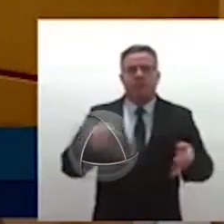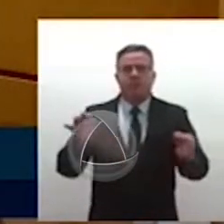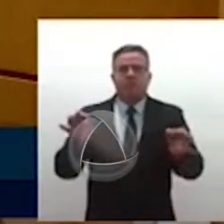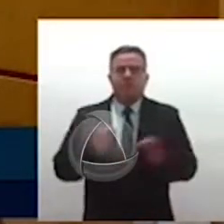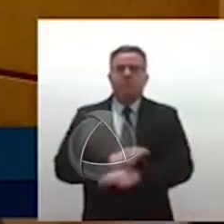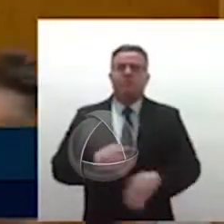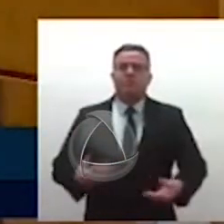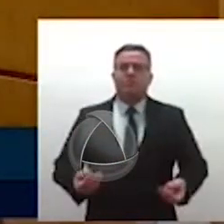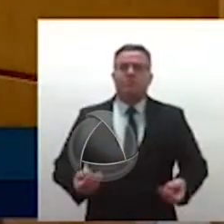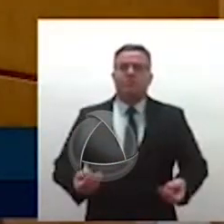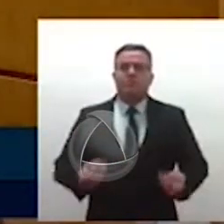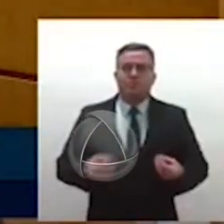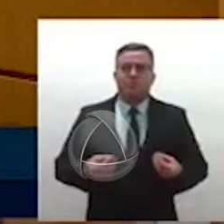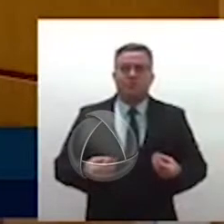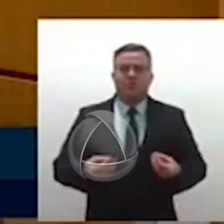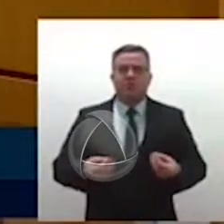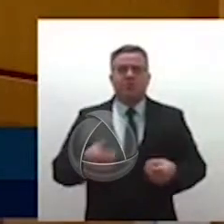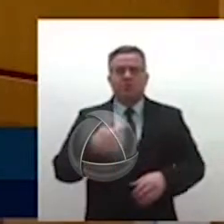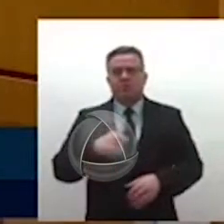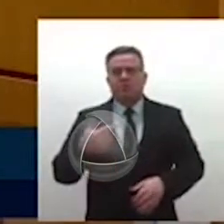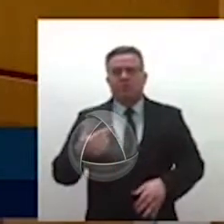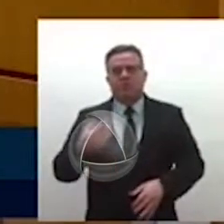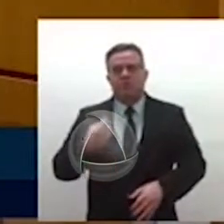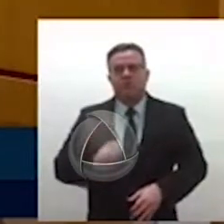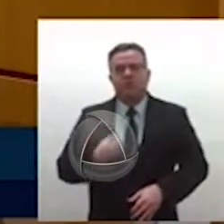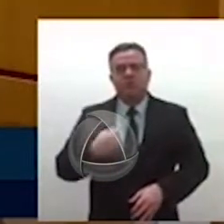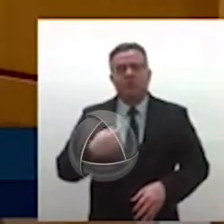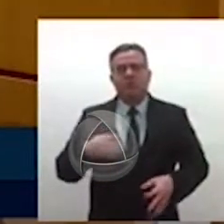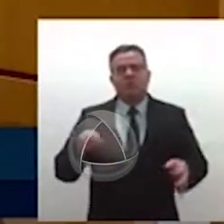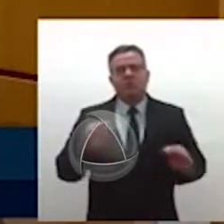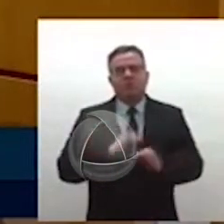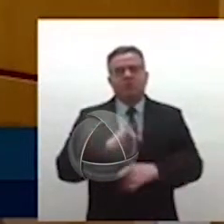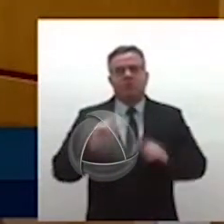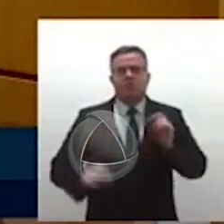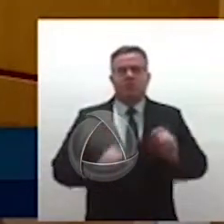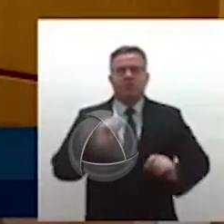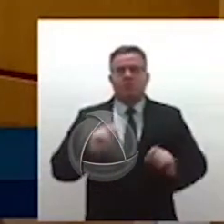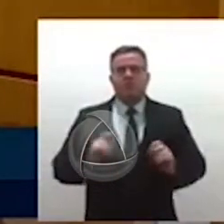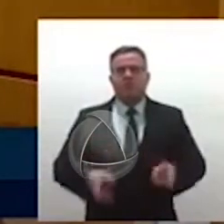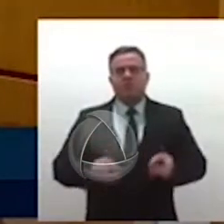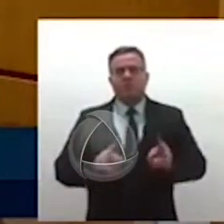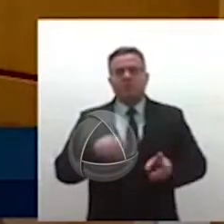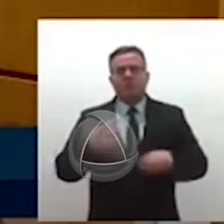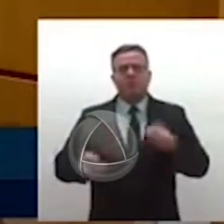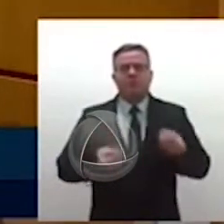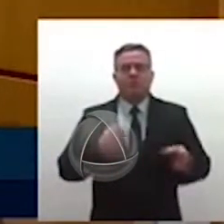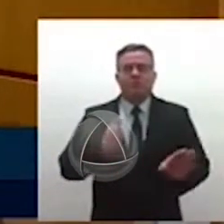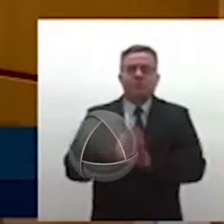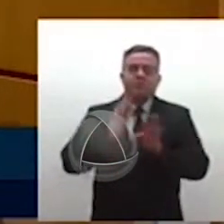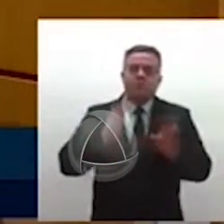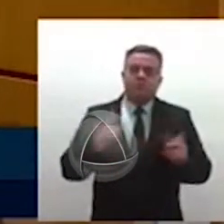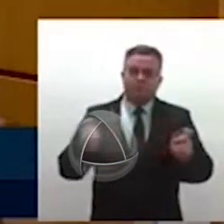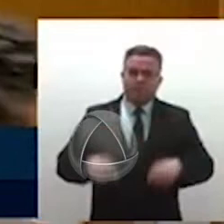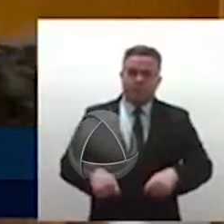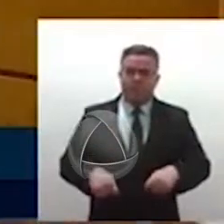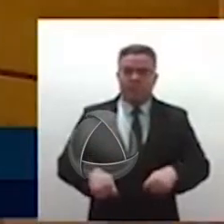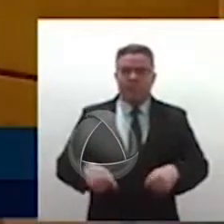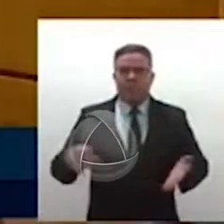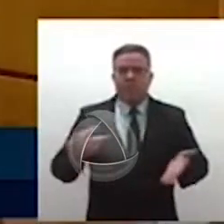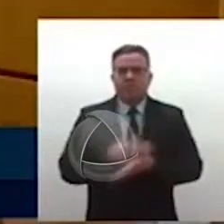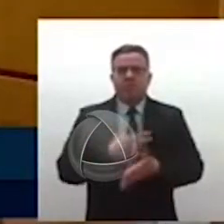pessoas, porque não existe formulação de política pública sem que haja a identificação da